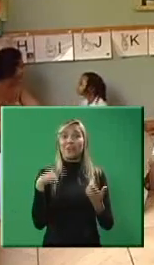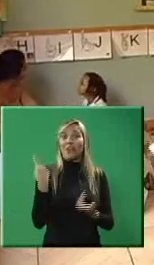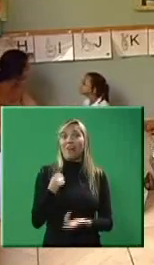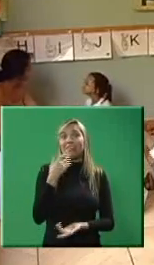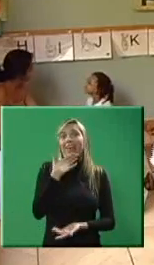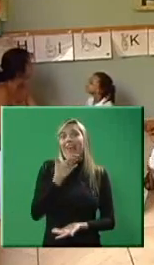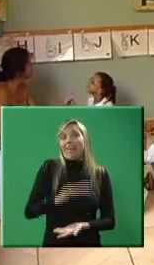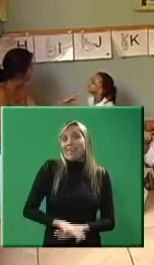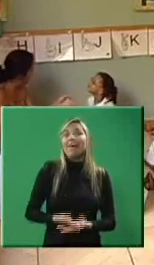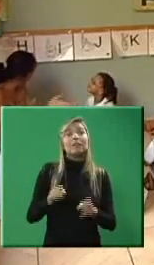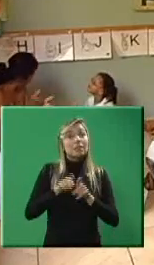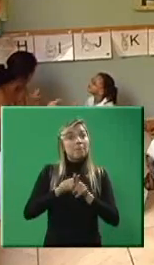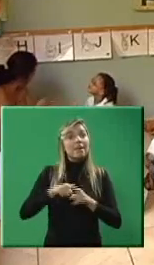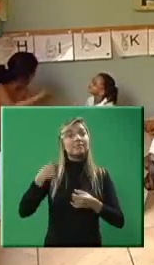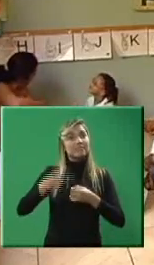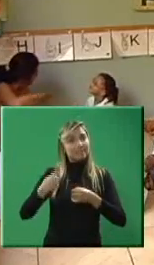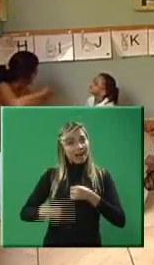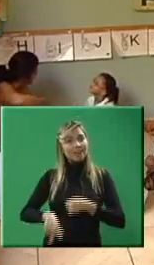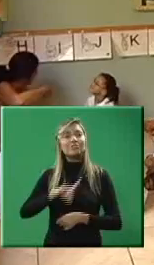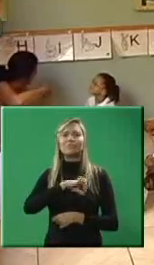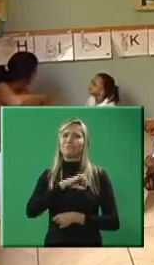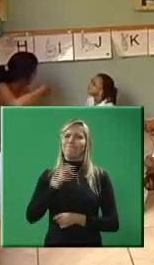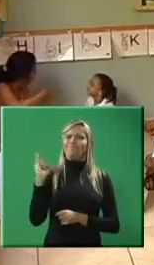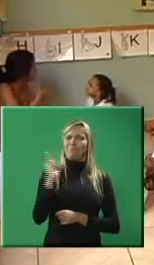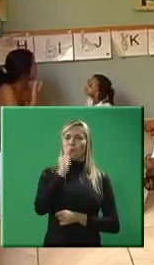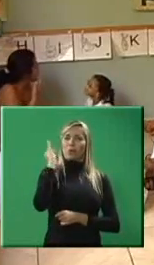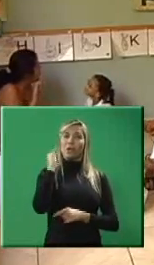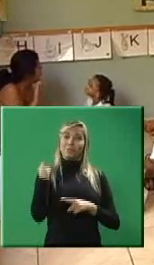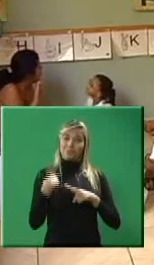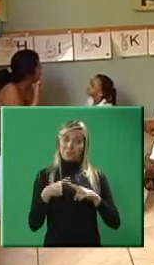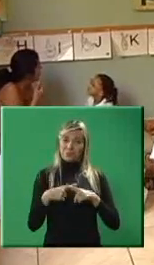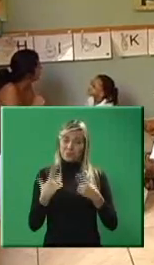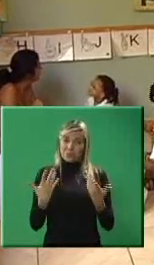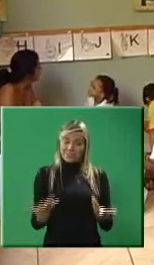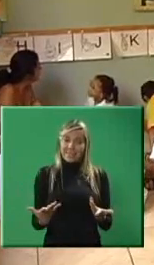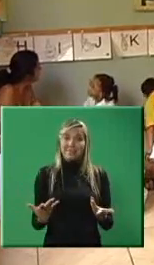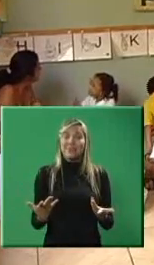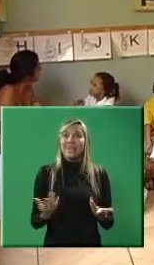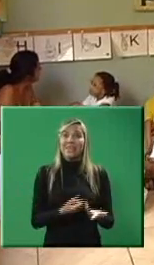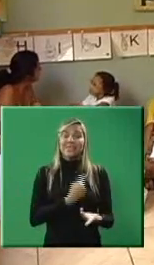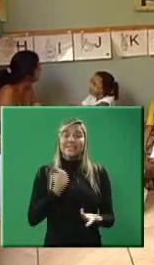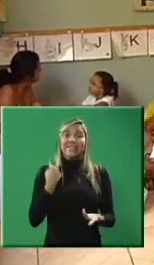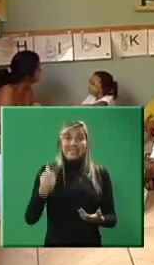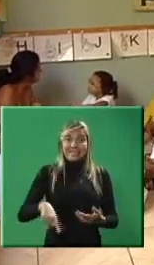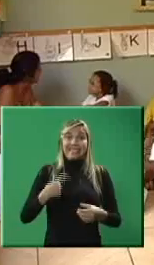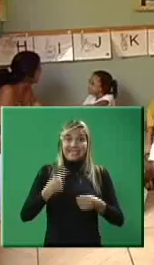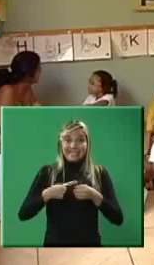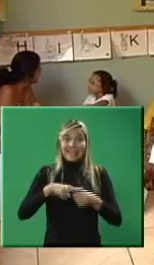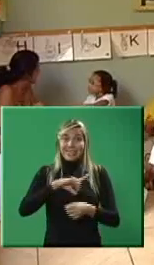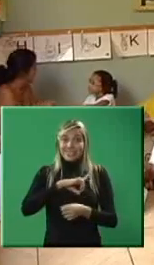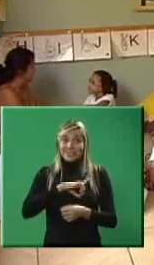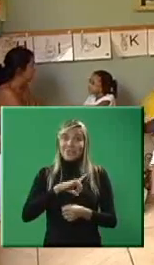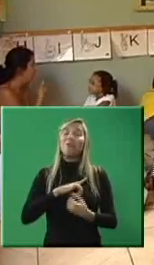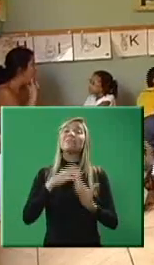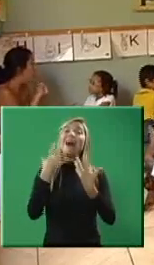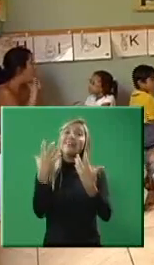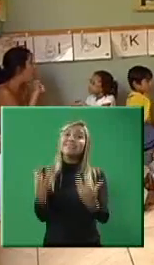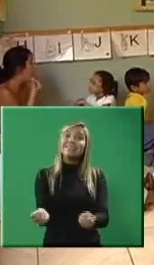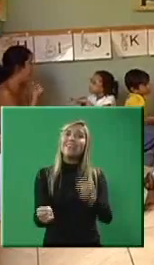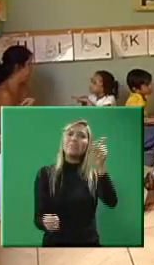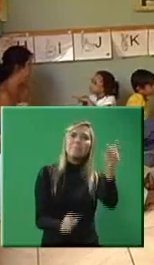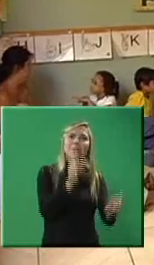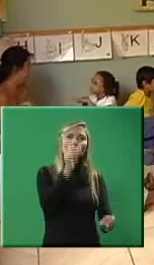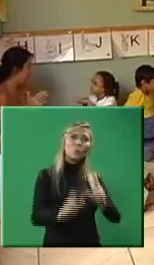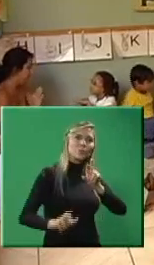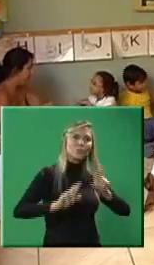E para a cidade, eu acho que é de grande relevância quando a cidade acolhe os